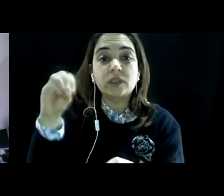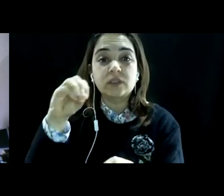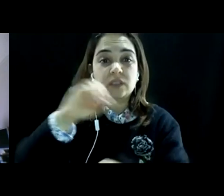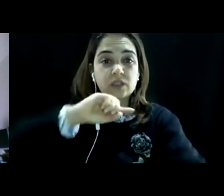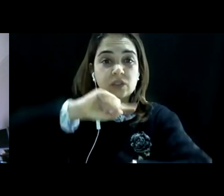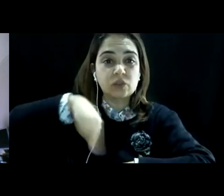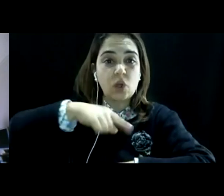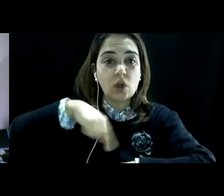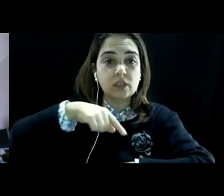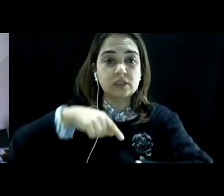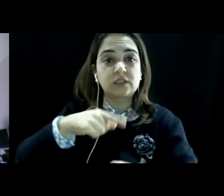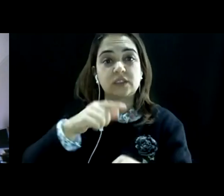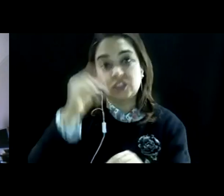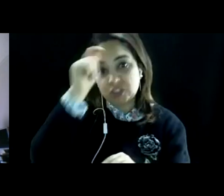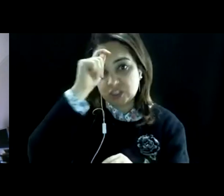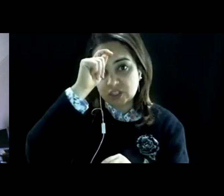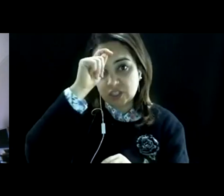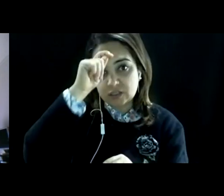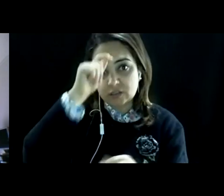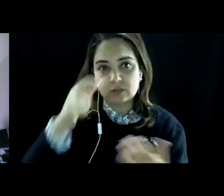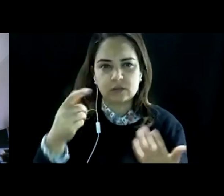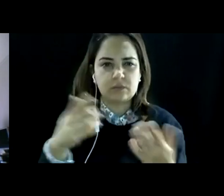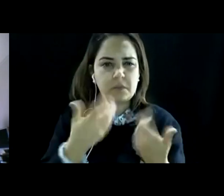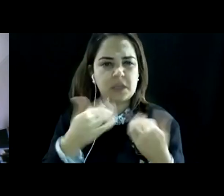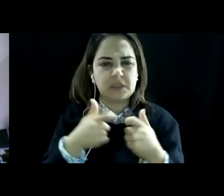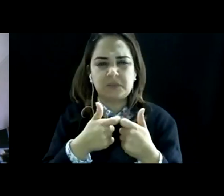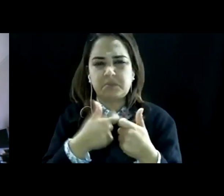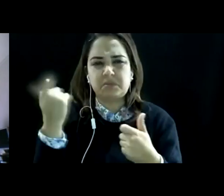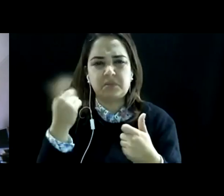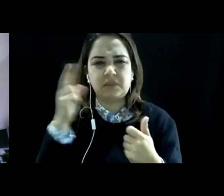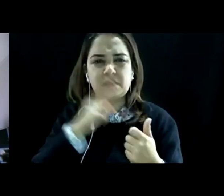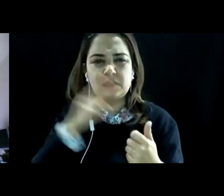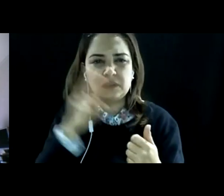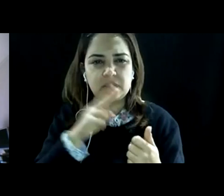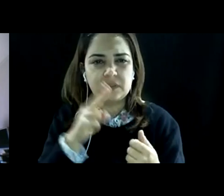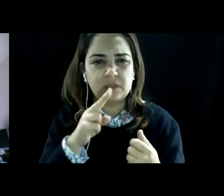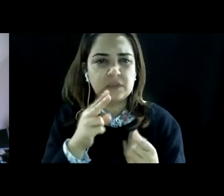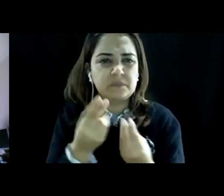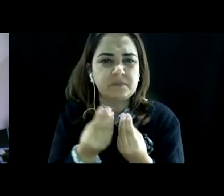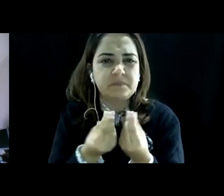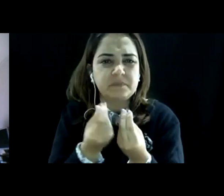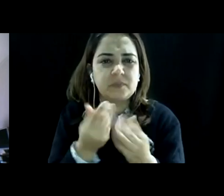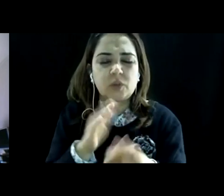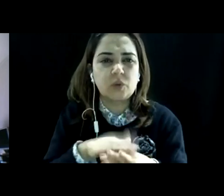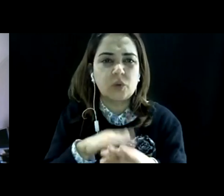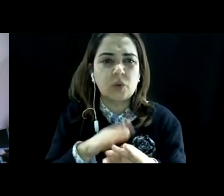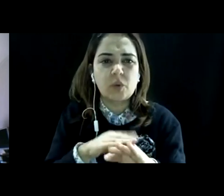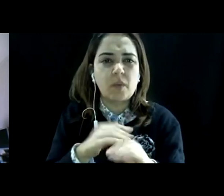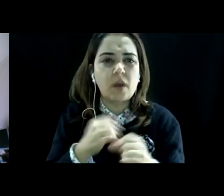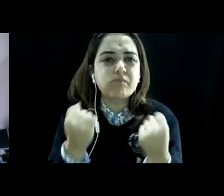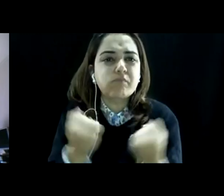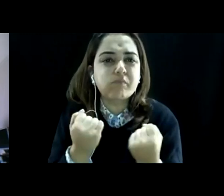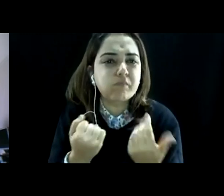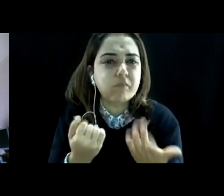3 mil horas é completamente absurdo e desfasado da realidade que eles têm, do que eles próprios conseguem fornecer o